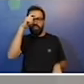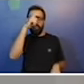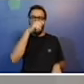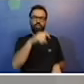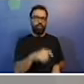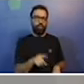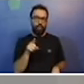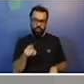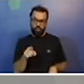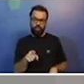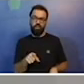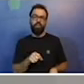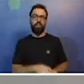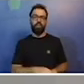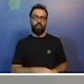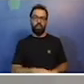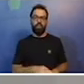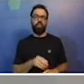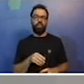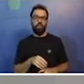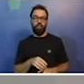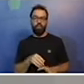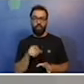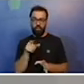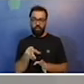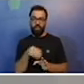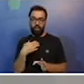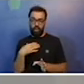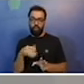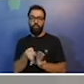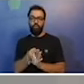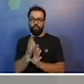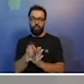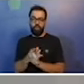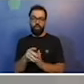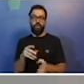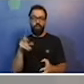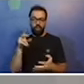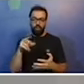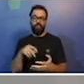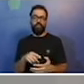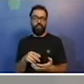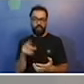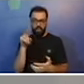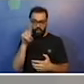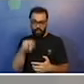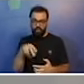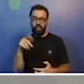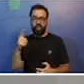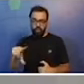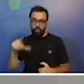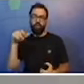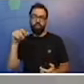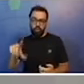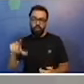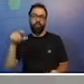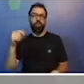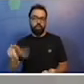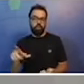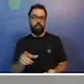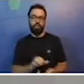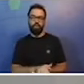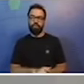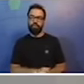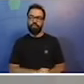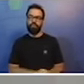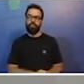verbos, eu sugiro que vocês olhem com mais atenção, deem mais uma revisada e assistam mais essa videoaula mais de uma vez, 1,